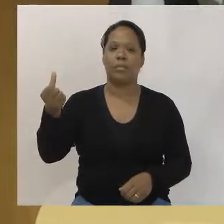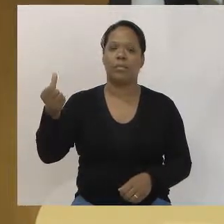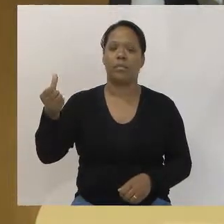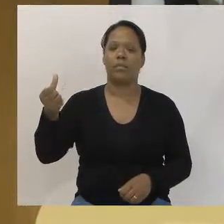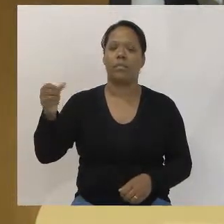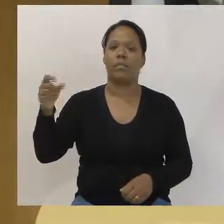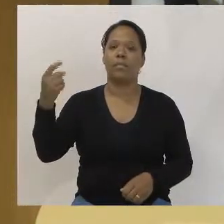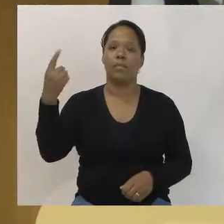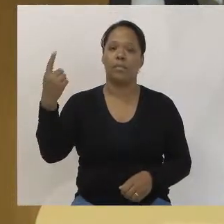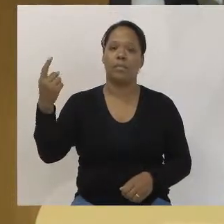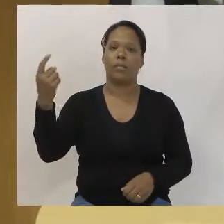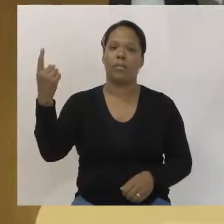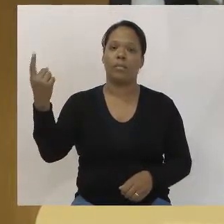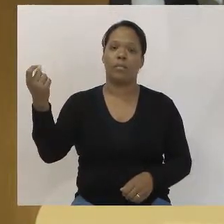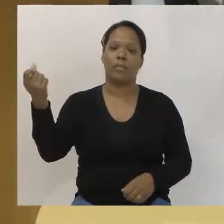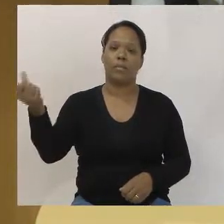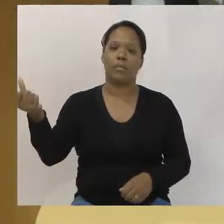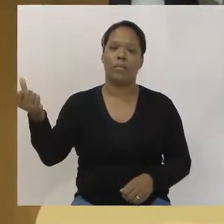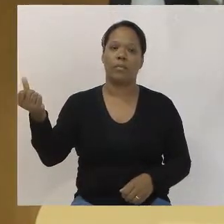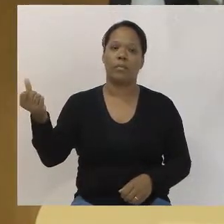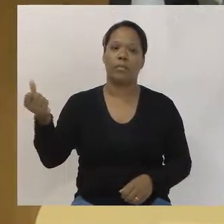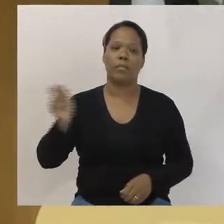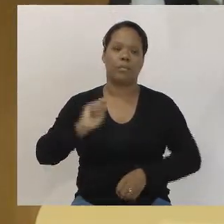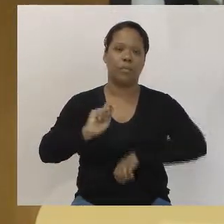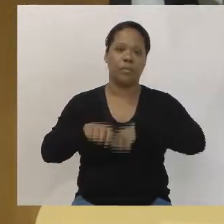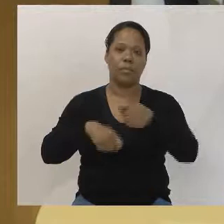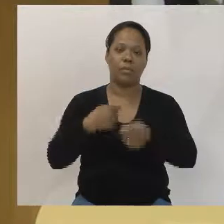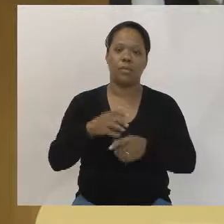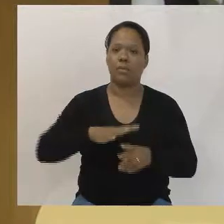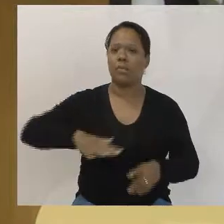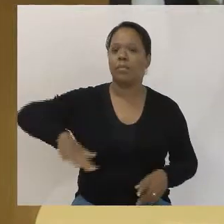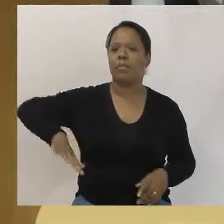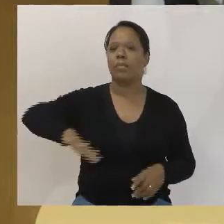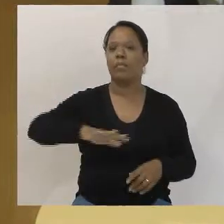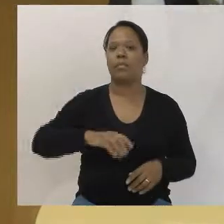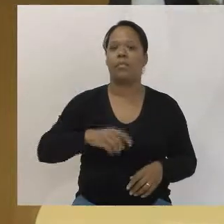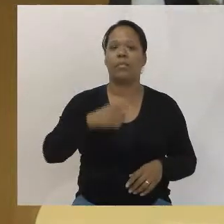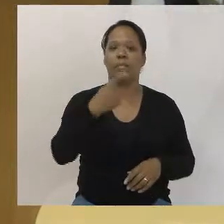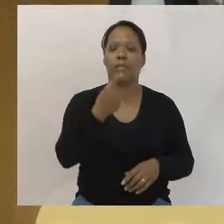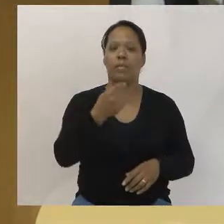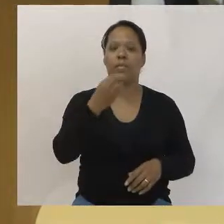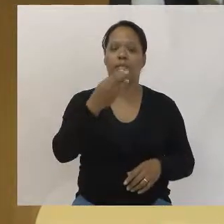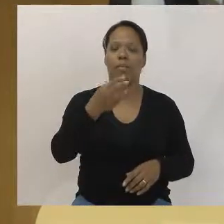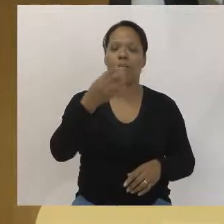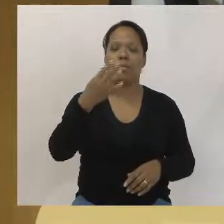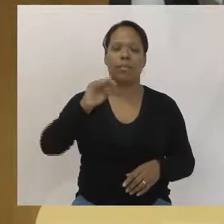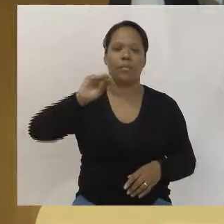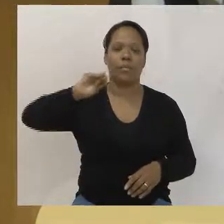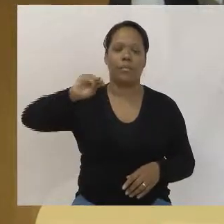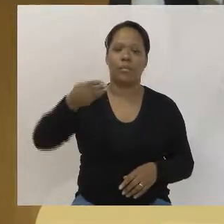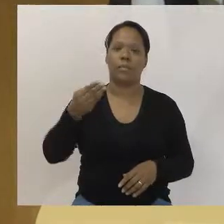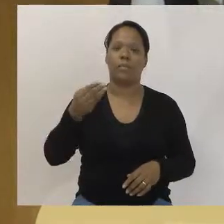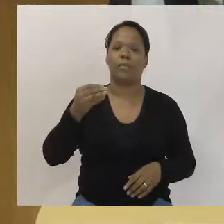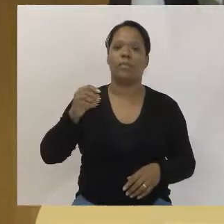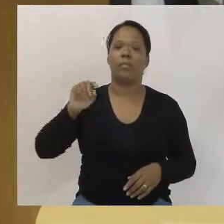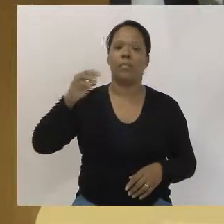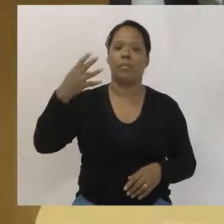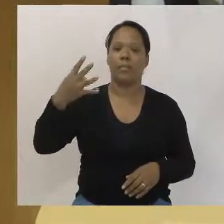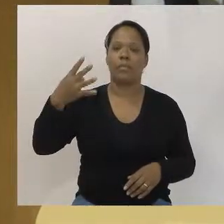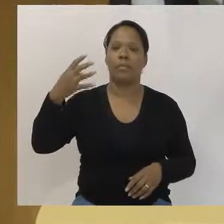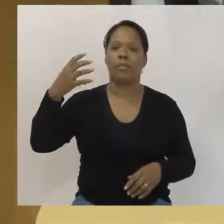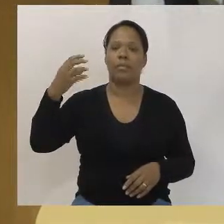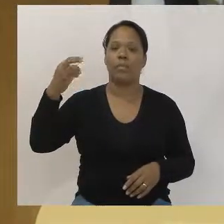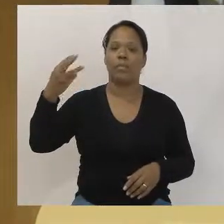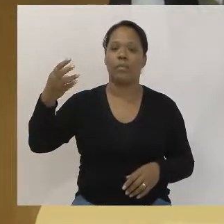116 reais administração geral 134 milhões quatrocentos e trinta e quatro